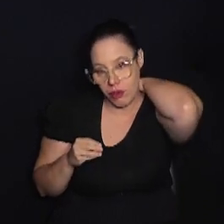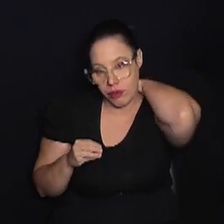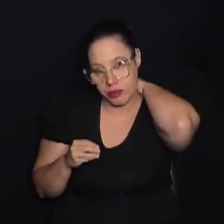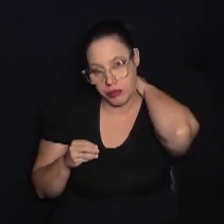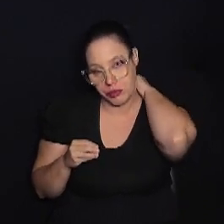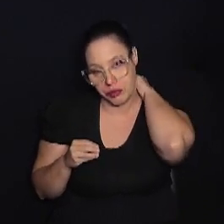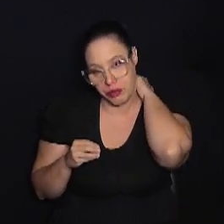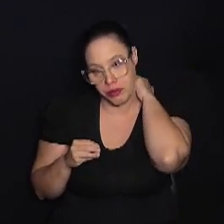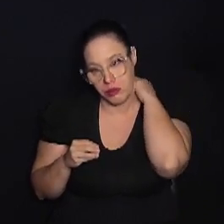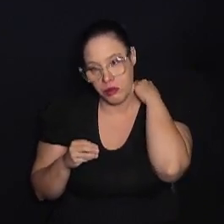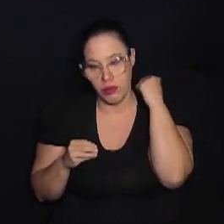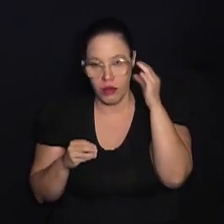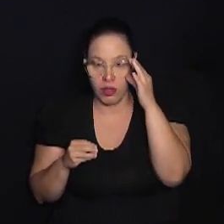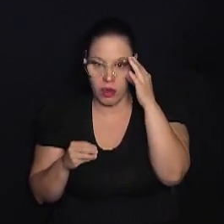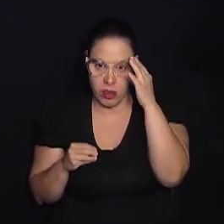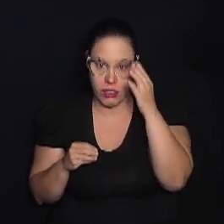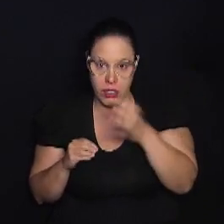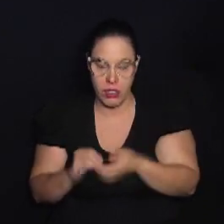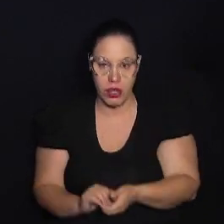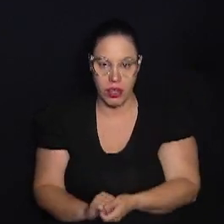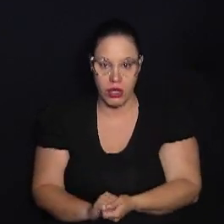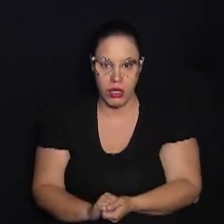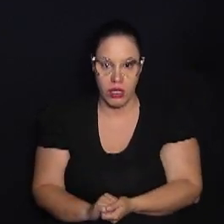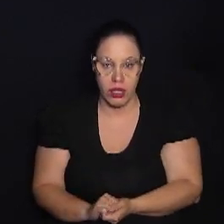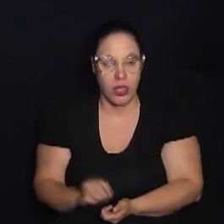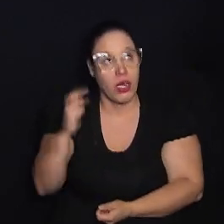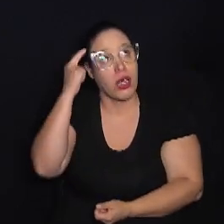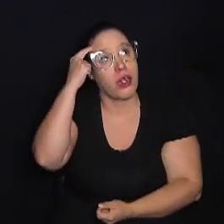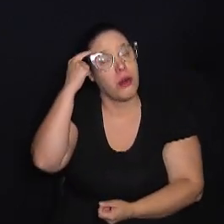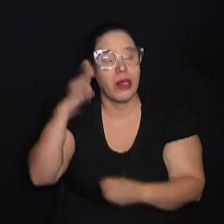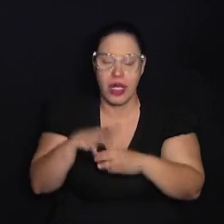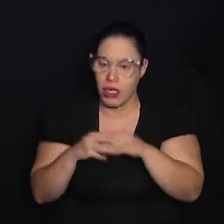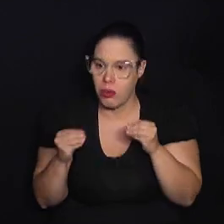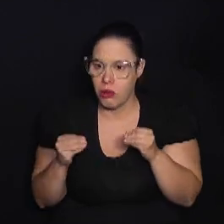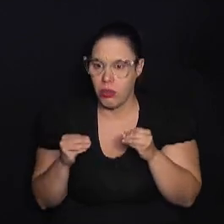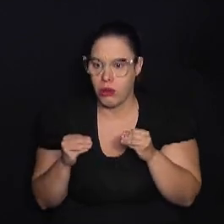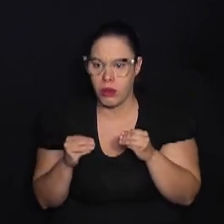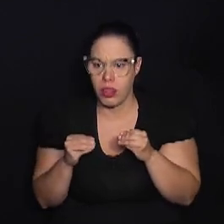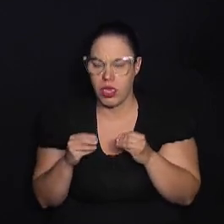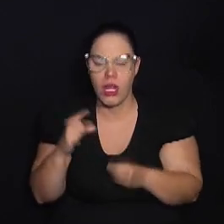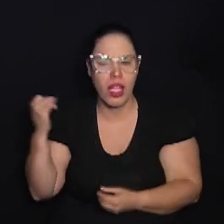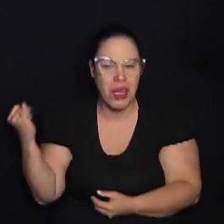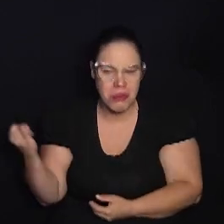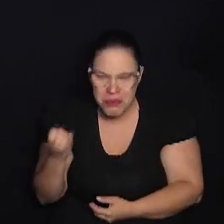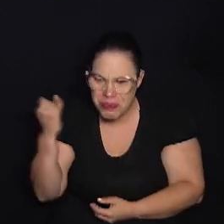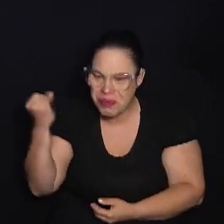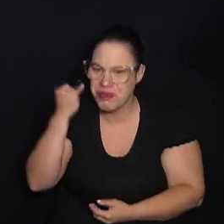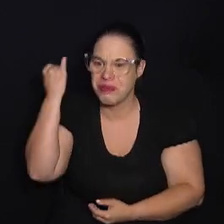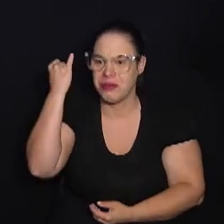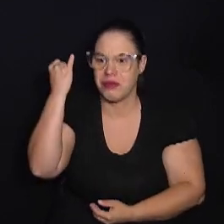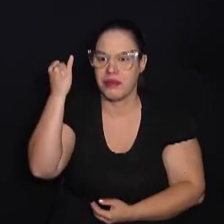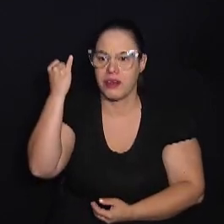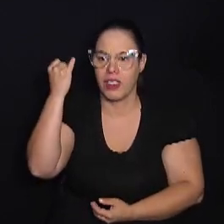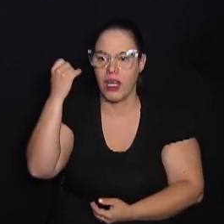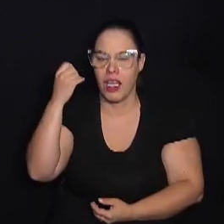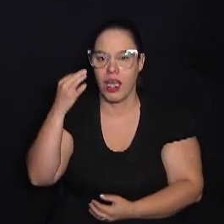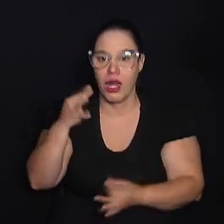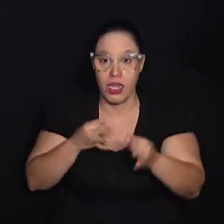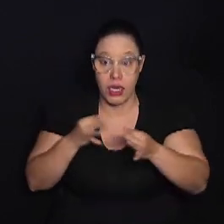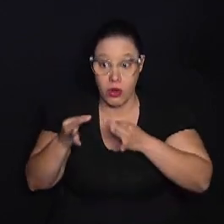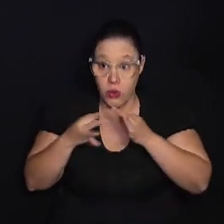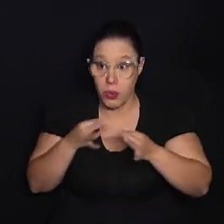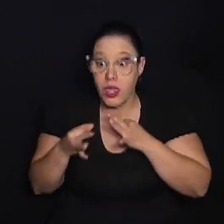tempo de vida. Uma lesão metastática já não pensa mais em cura. Então, assim, é muito importante que se tenha esse conceito. E outra